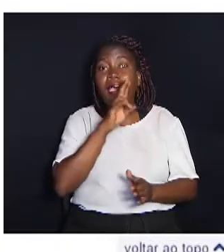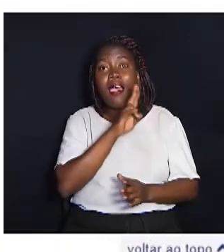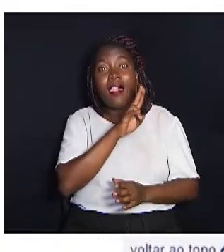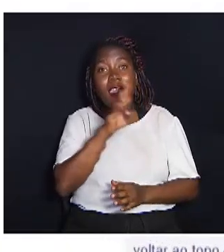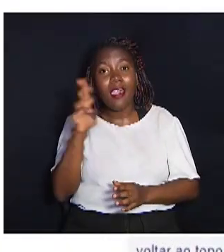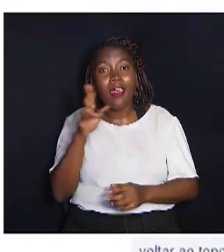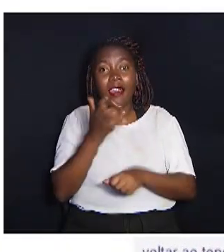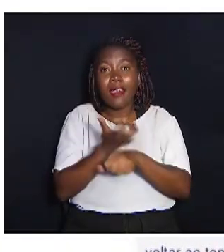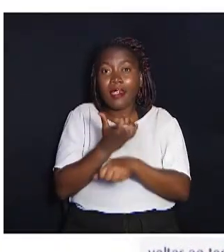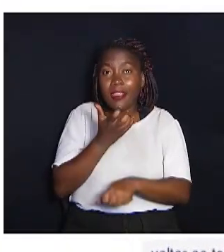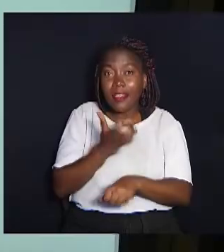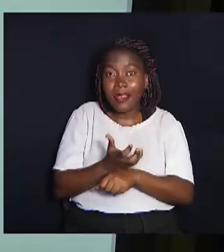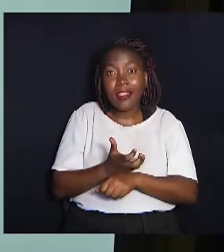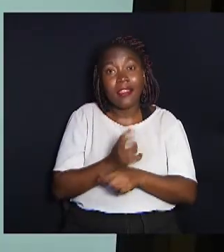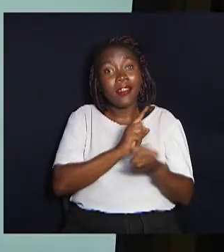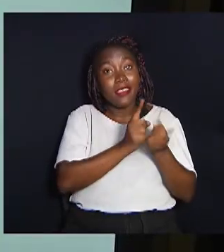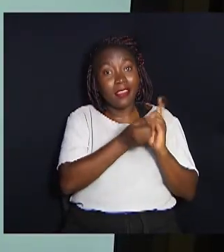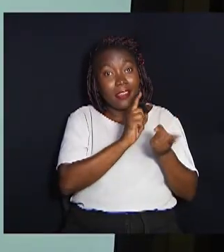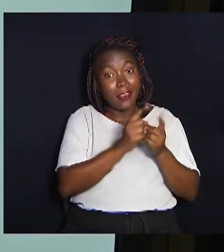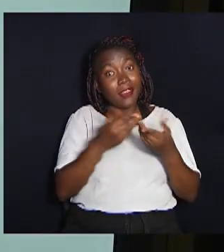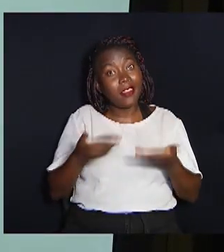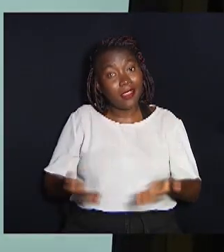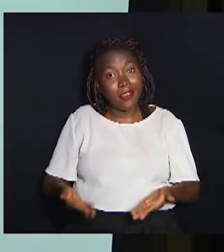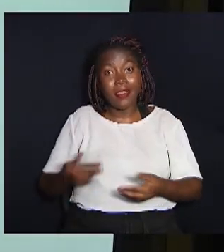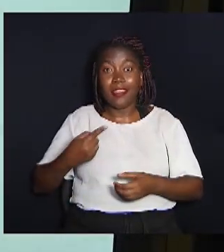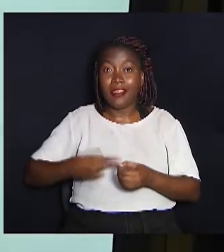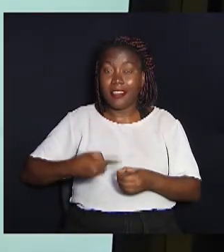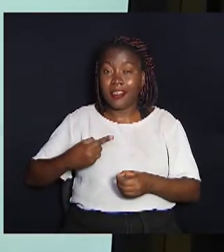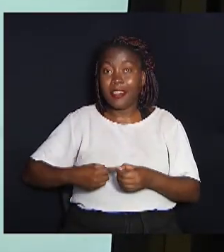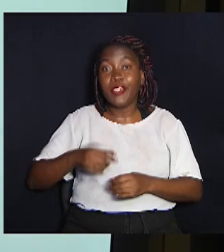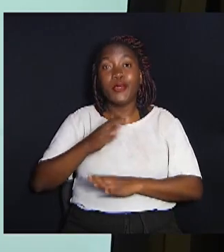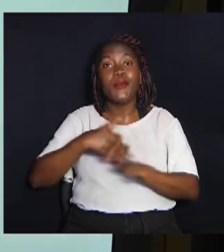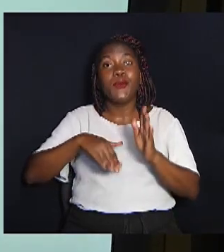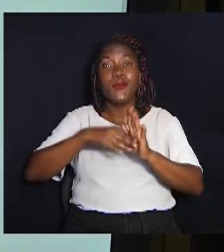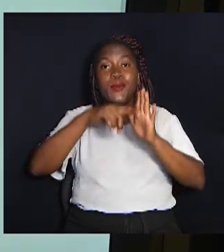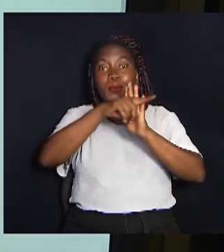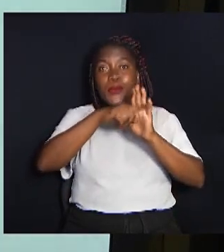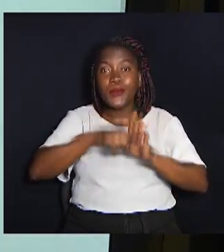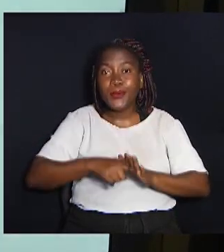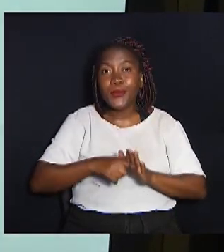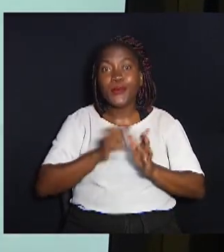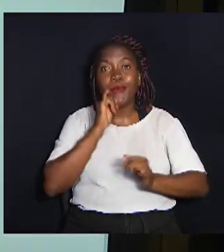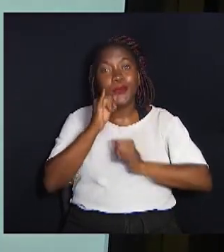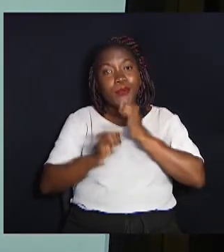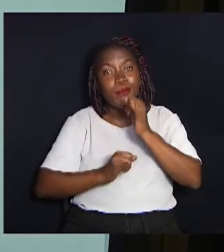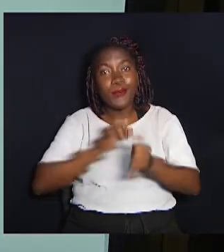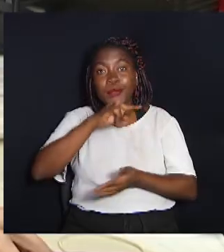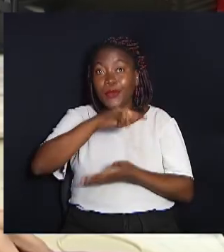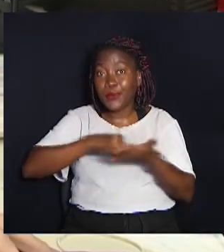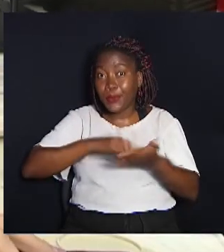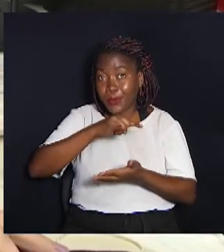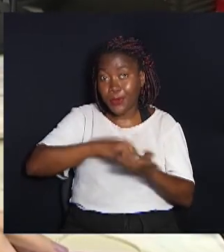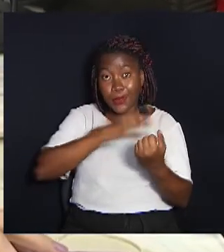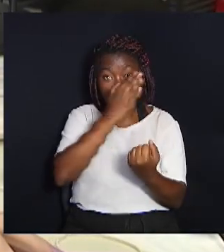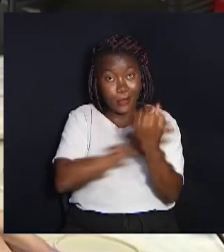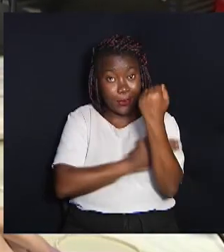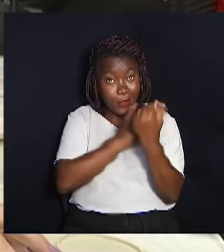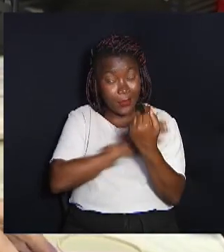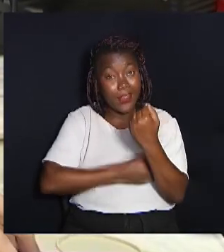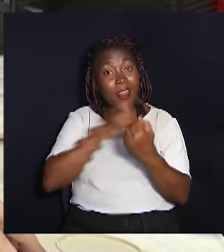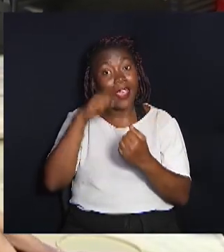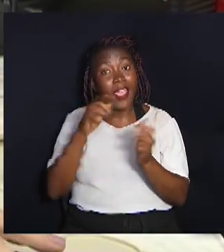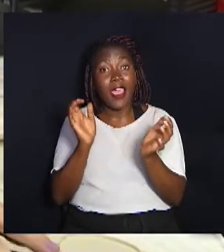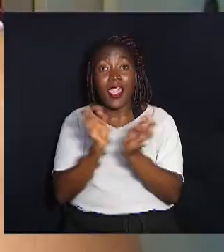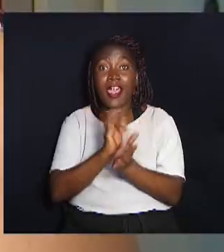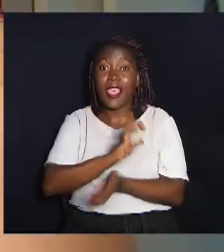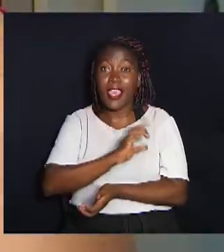praças e avenidas do município. Quem fez toda a pesquisa dos dados e documentos do acervo da Casa Legislativa foi a equipe da Coordenadoria